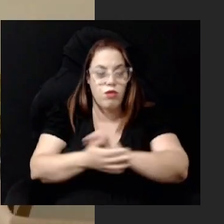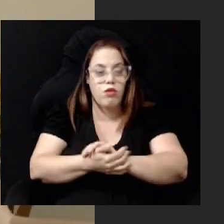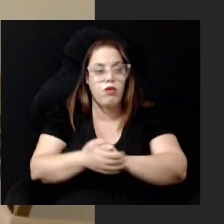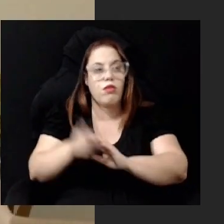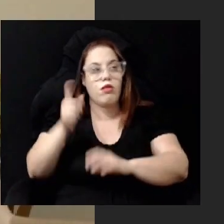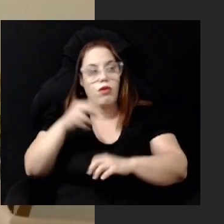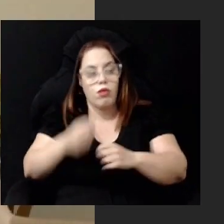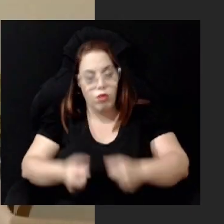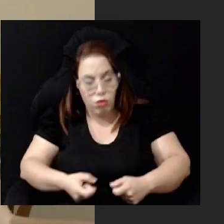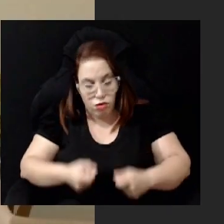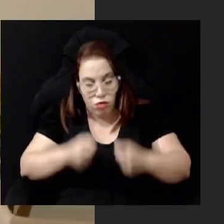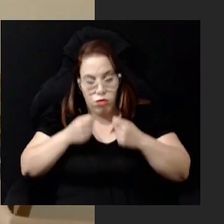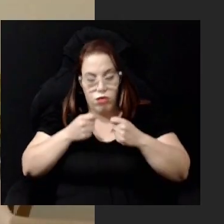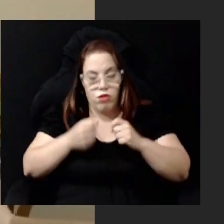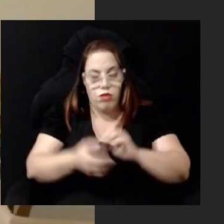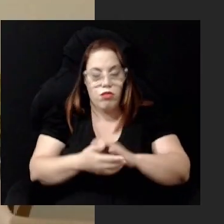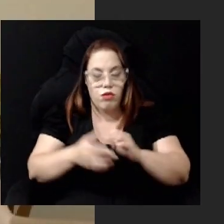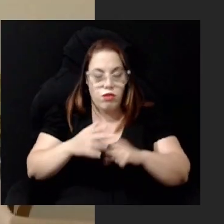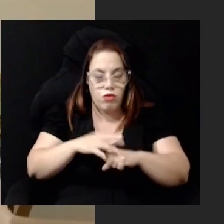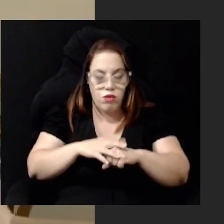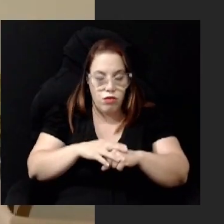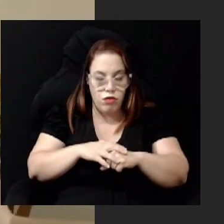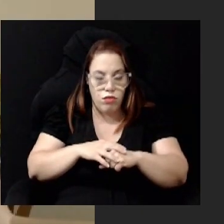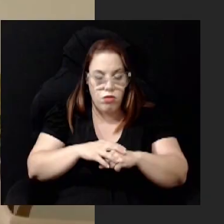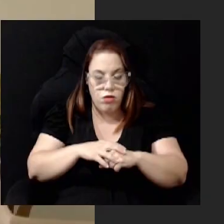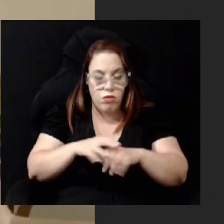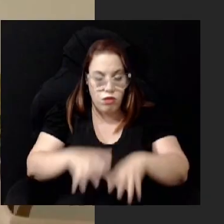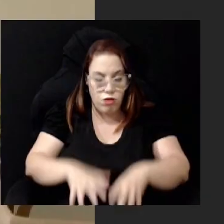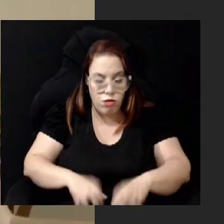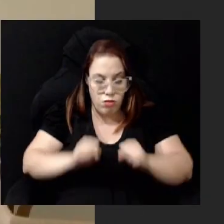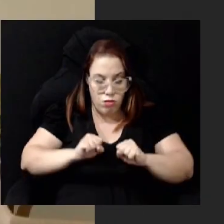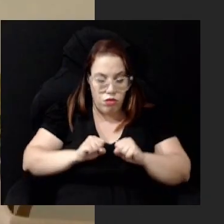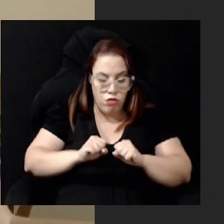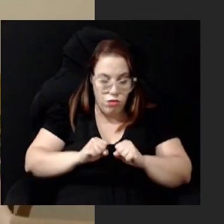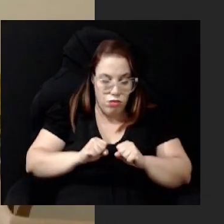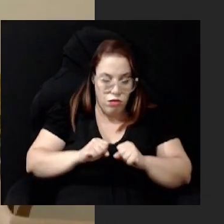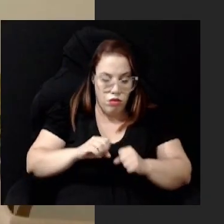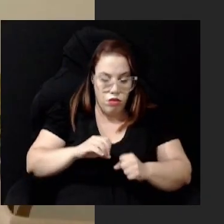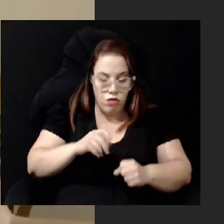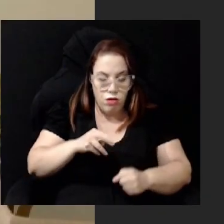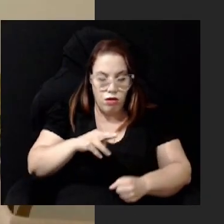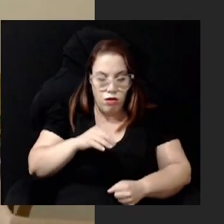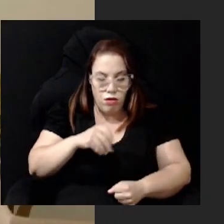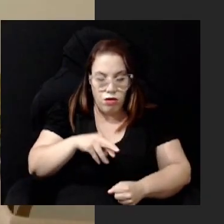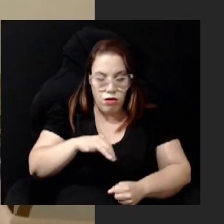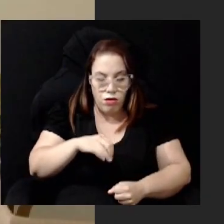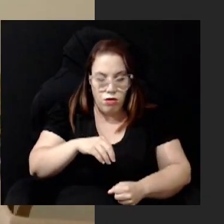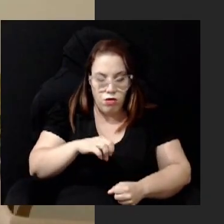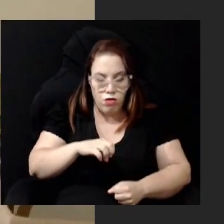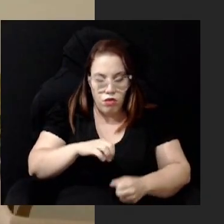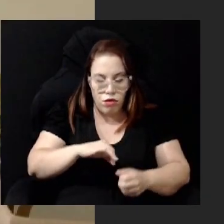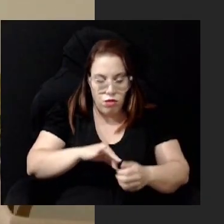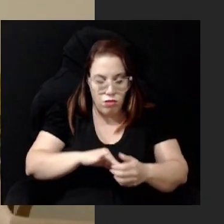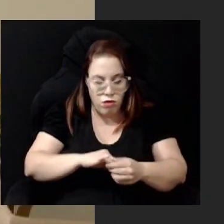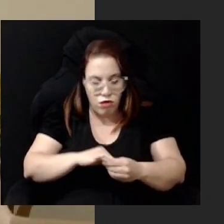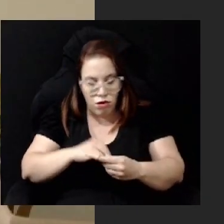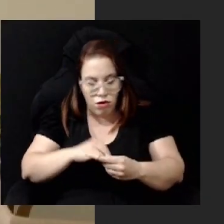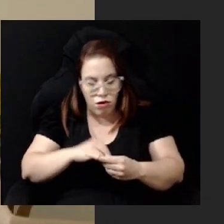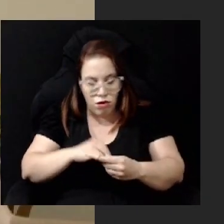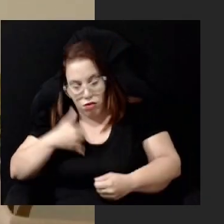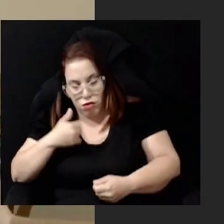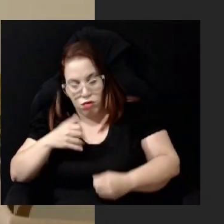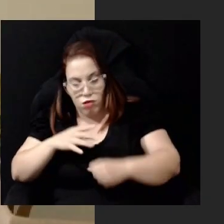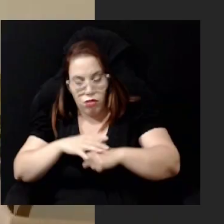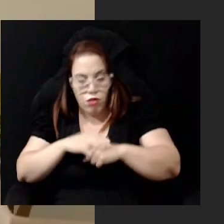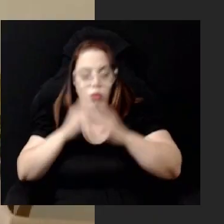o menos frequente, mas doenças infecto-contagiosas, doenças autoimunes, elas começam nessa faixa etária,